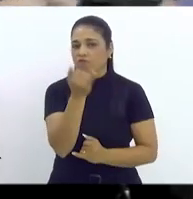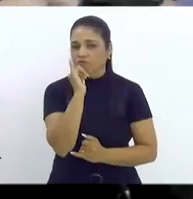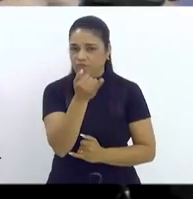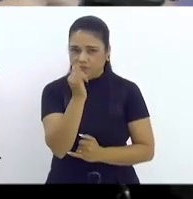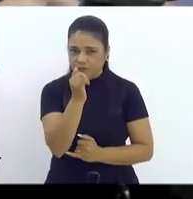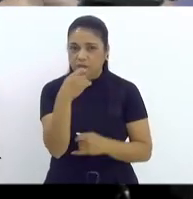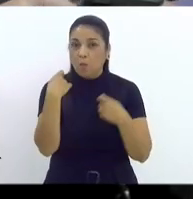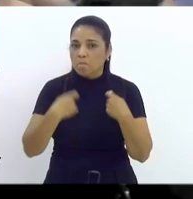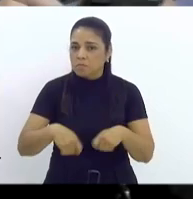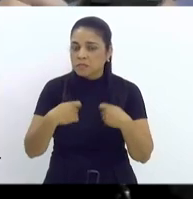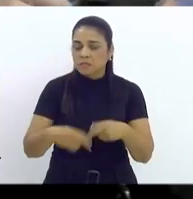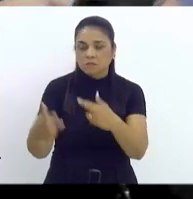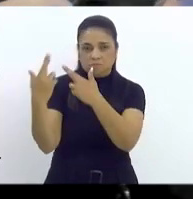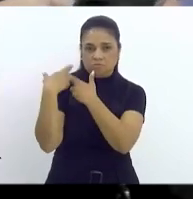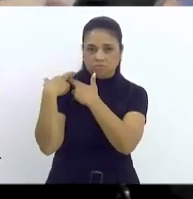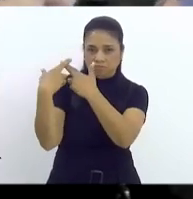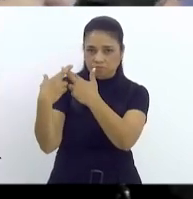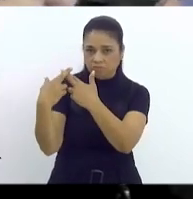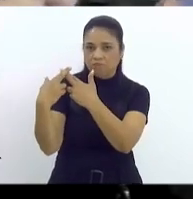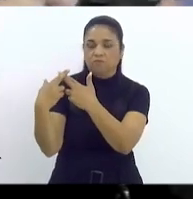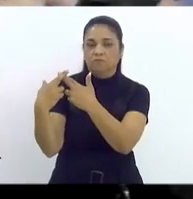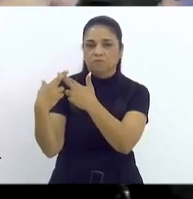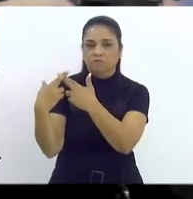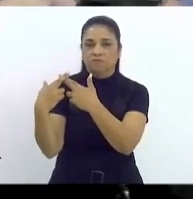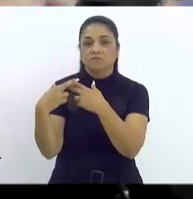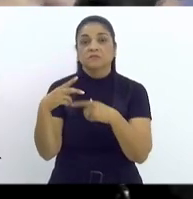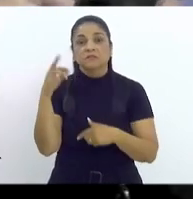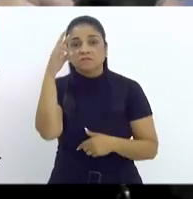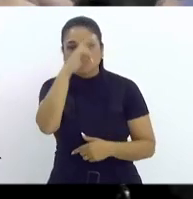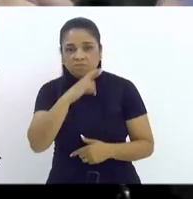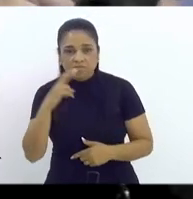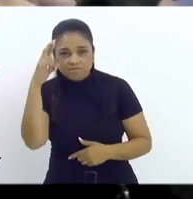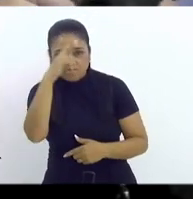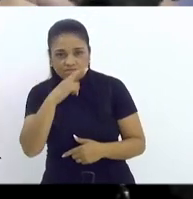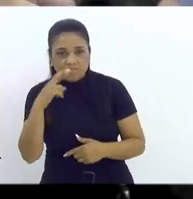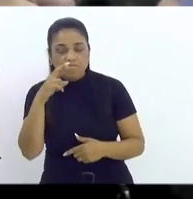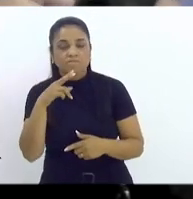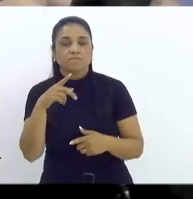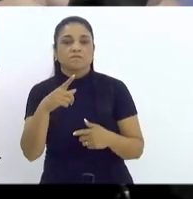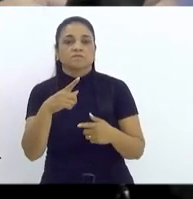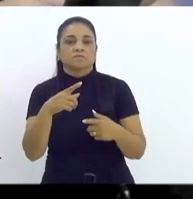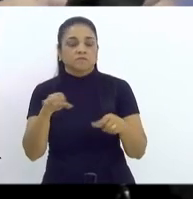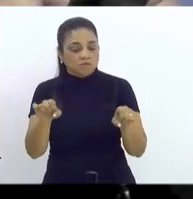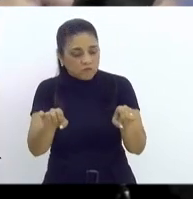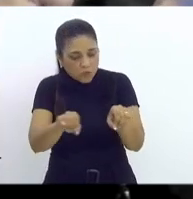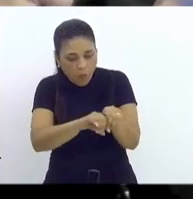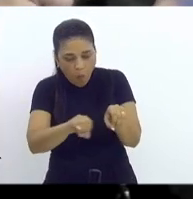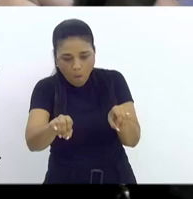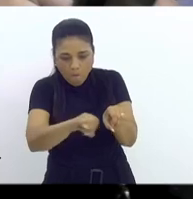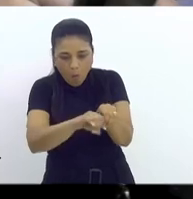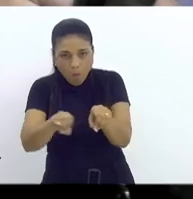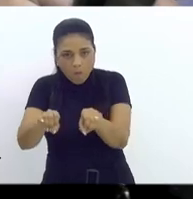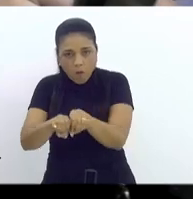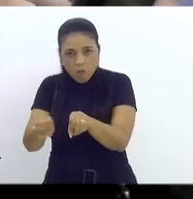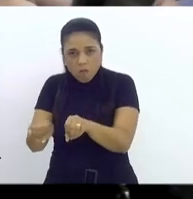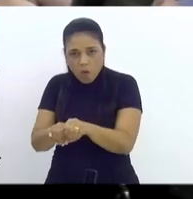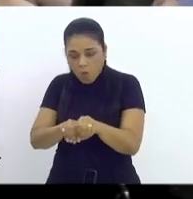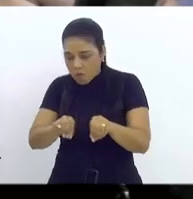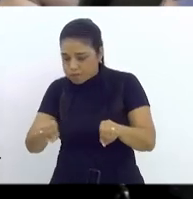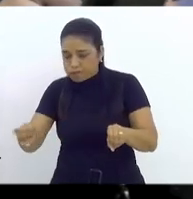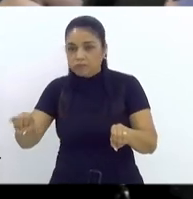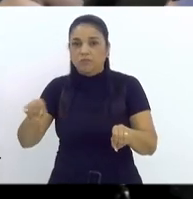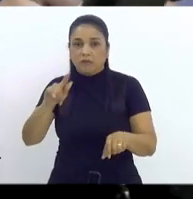a responsabilidade dessa questão da vistoria quando da instalação desses equipamentos. O certo, então,